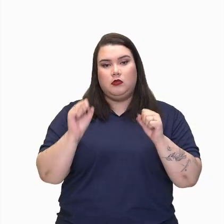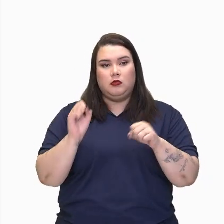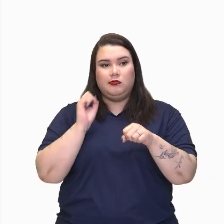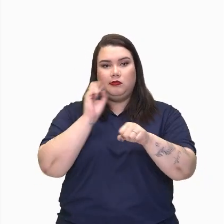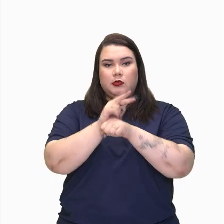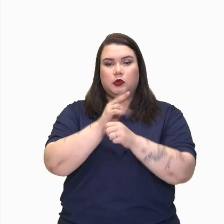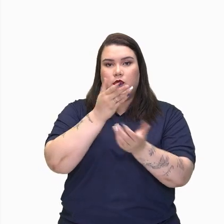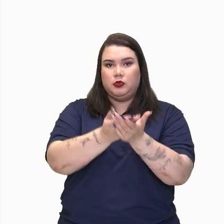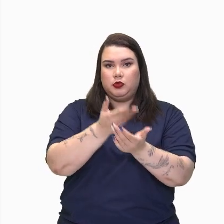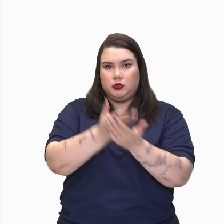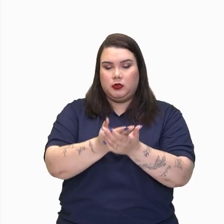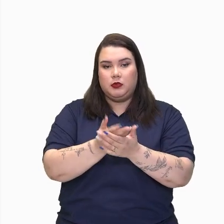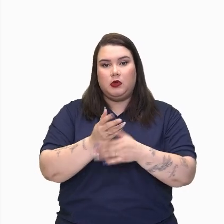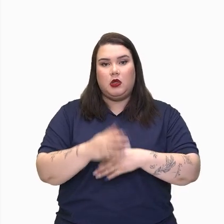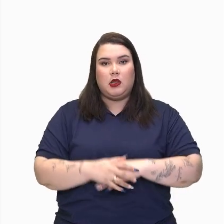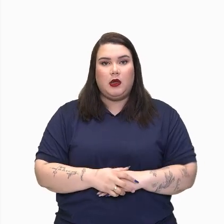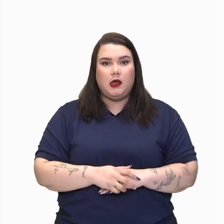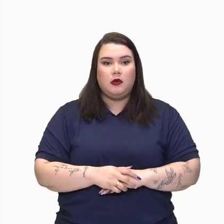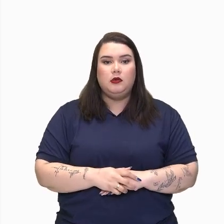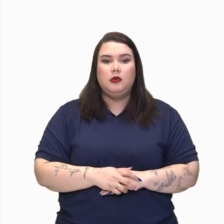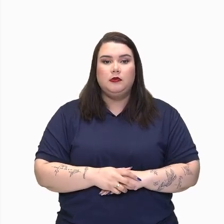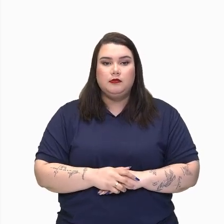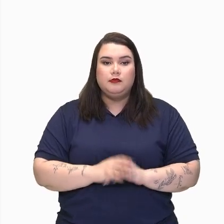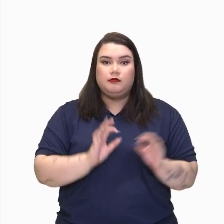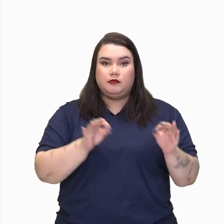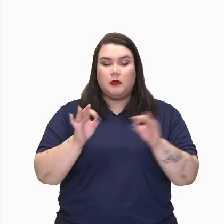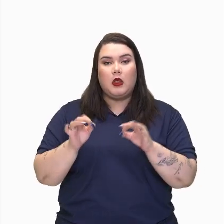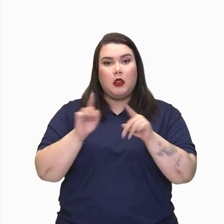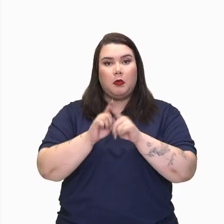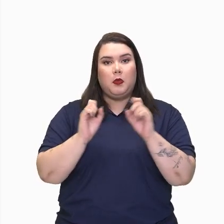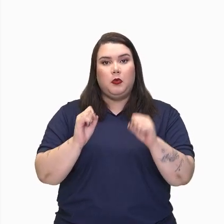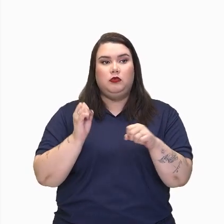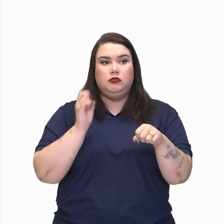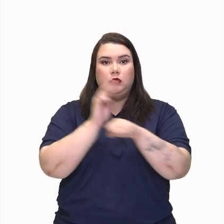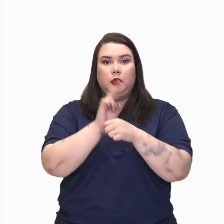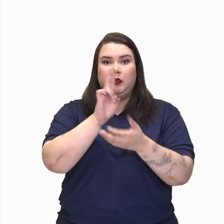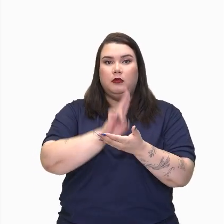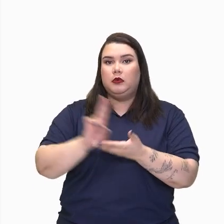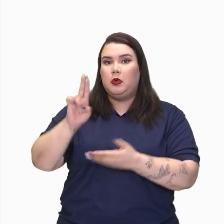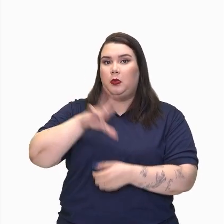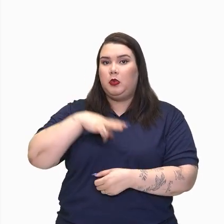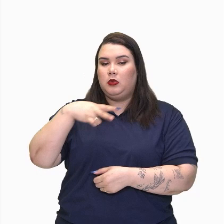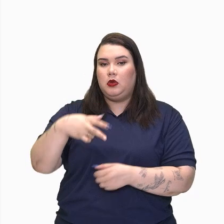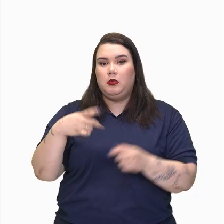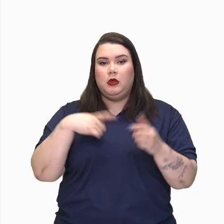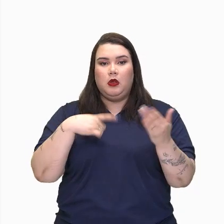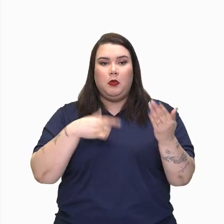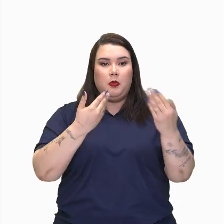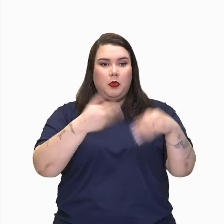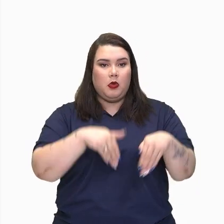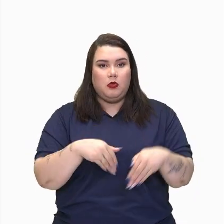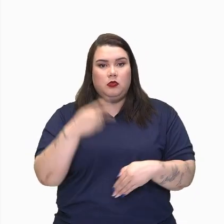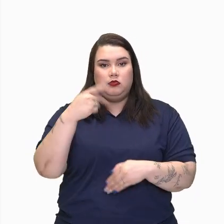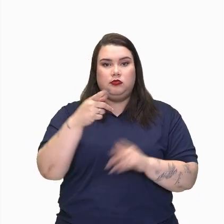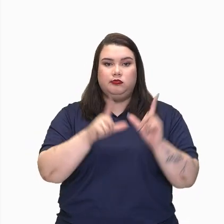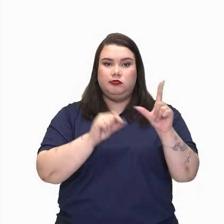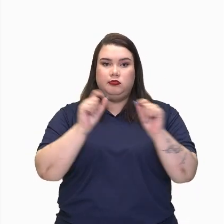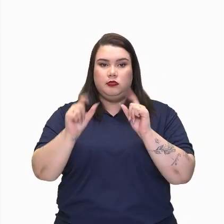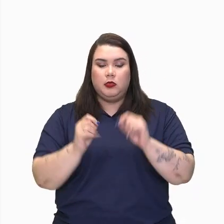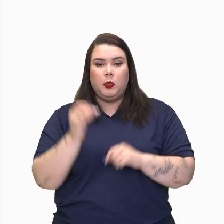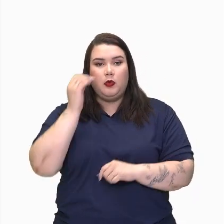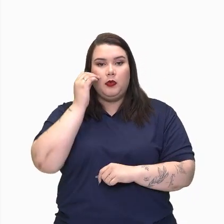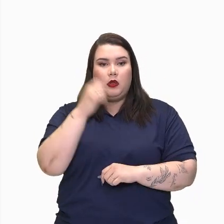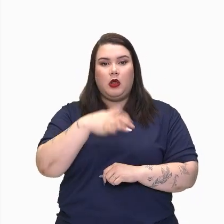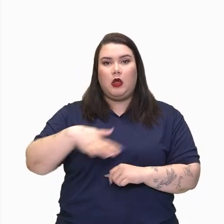vagas em Portugal, tá bom? Então, como isso vai acontecer, né? Com a realização de teste de seleção e proficiência em